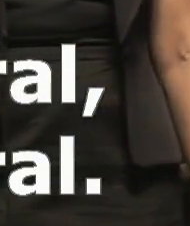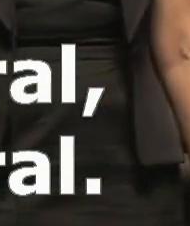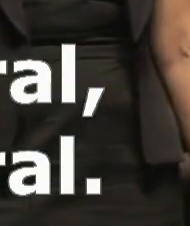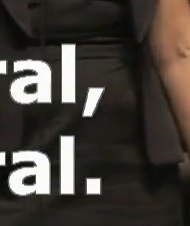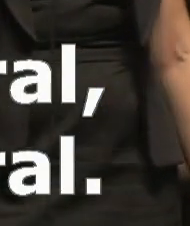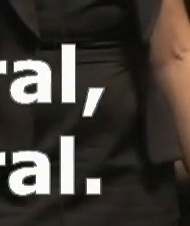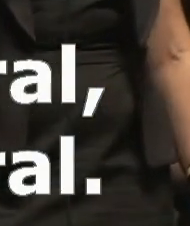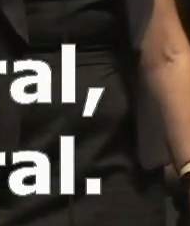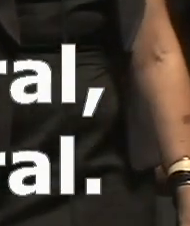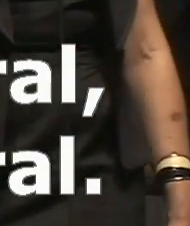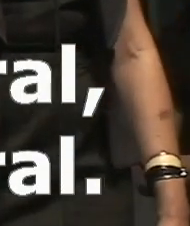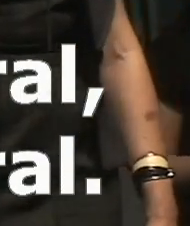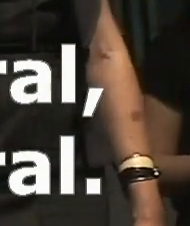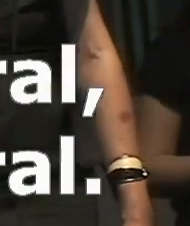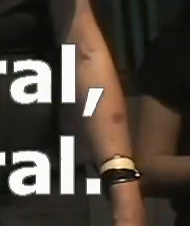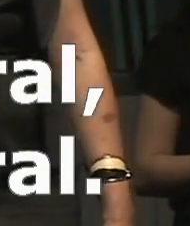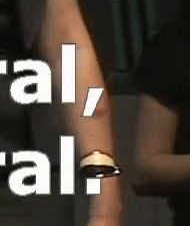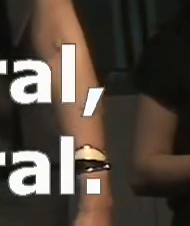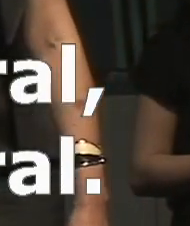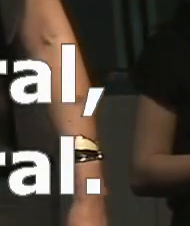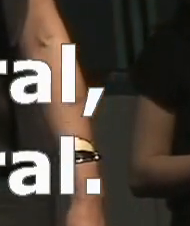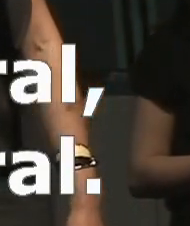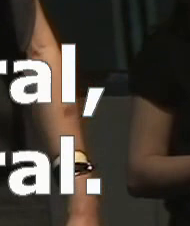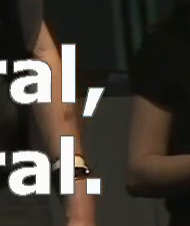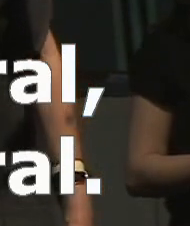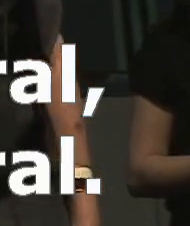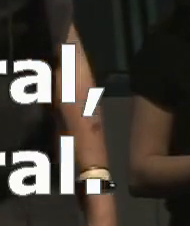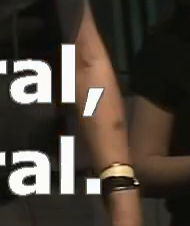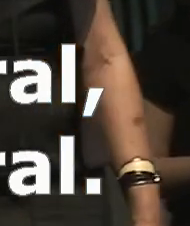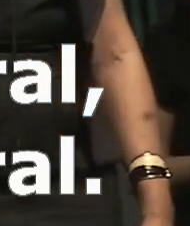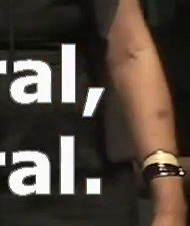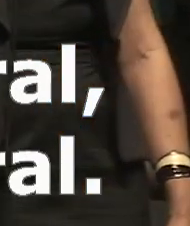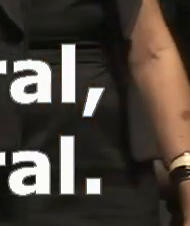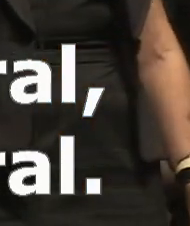Passou o temporal,